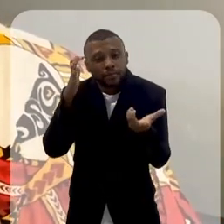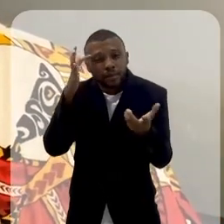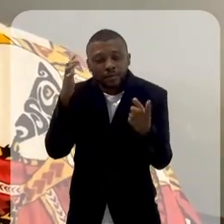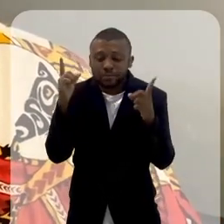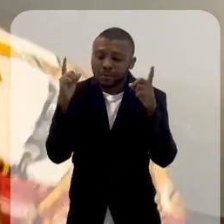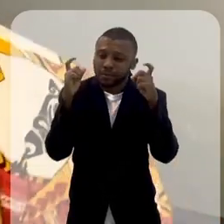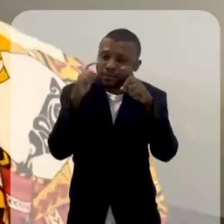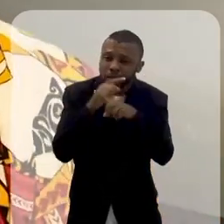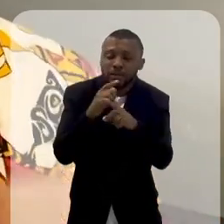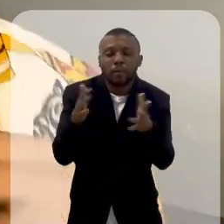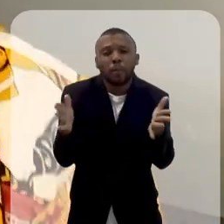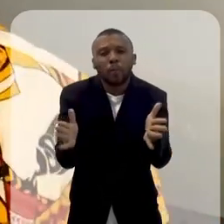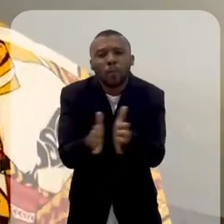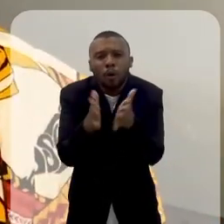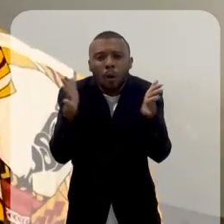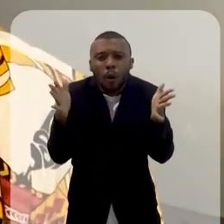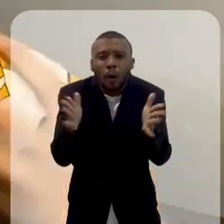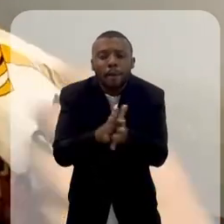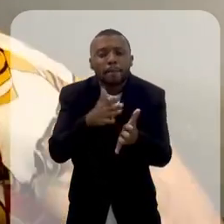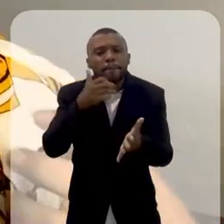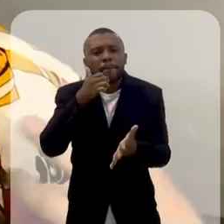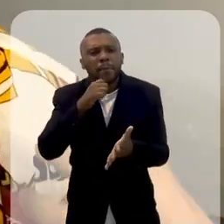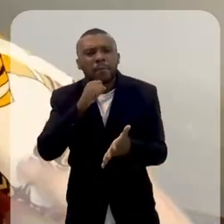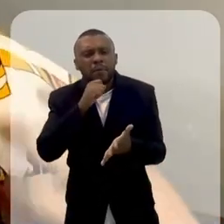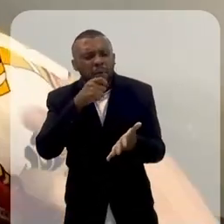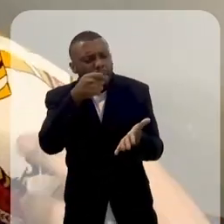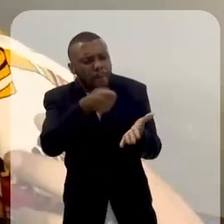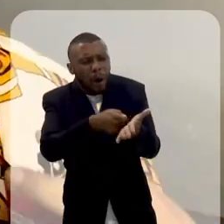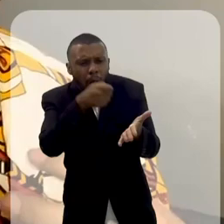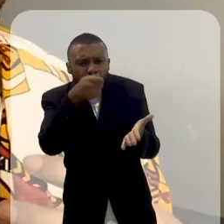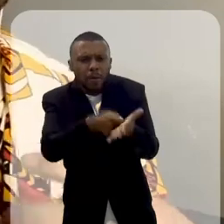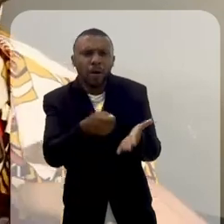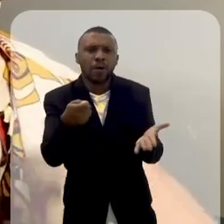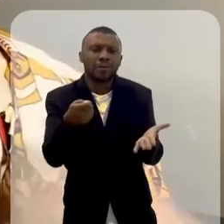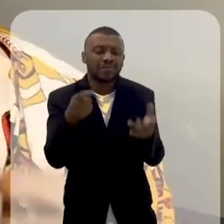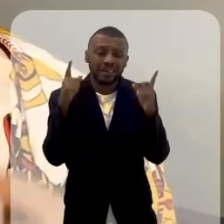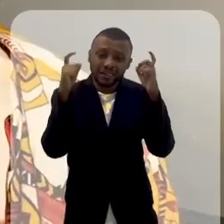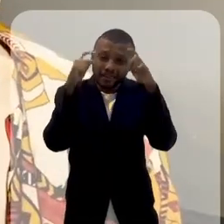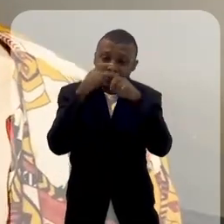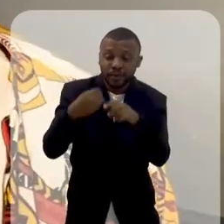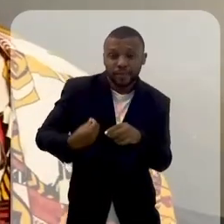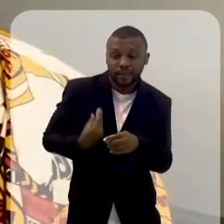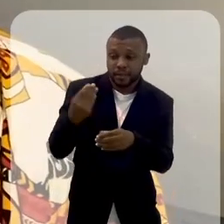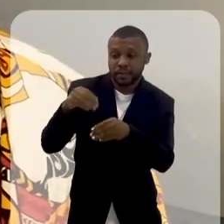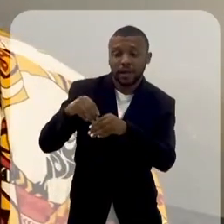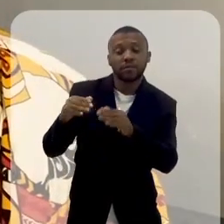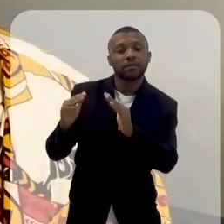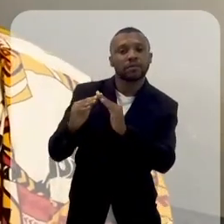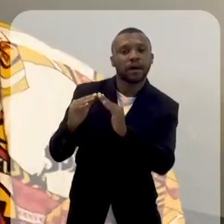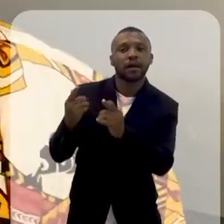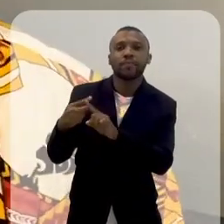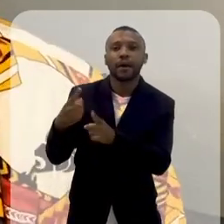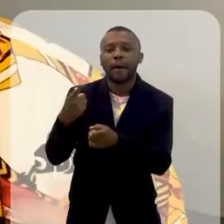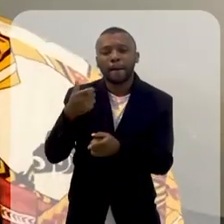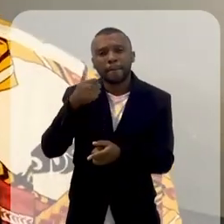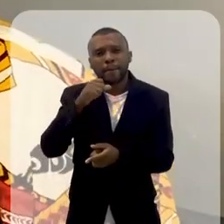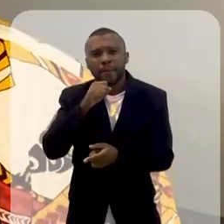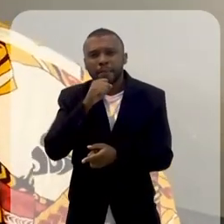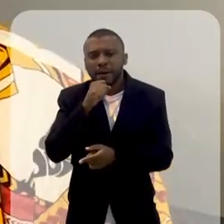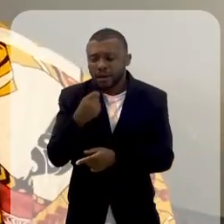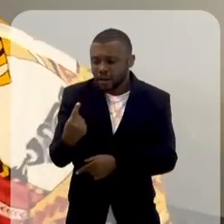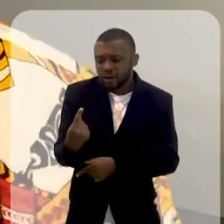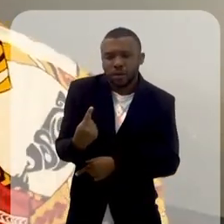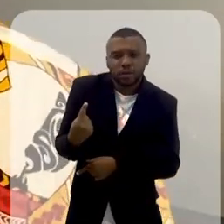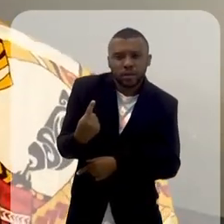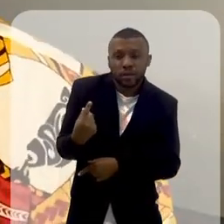muito difícil, minha mãe foi ficando cada vez mais rígida e cada vez mais complicado de se conviver com ela dentro de casa, porque, pô, uma